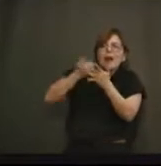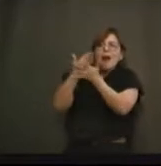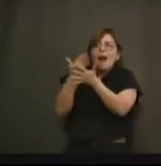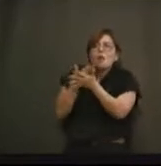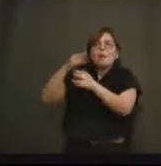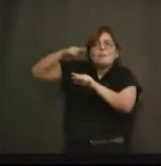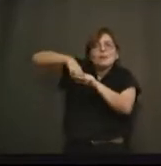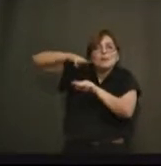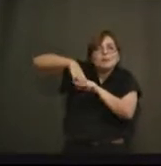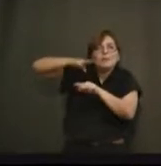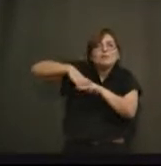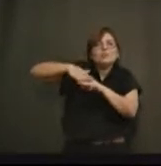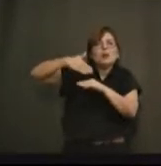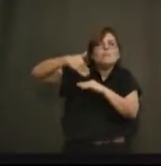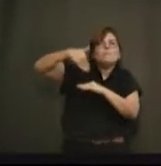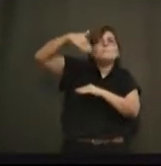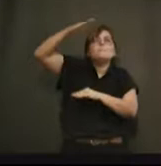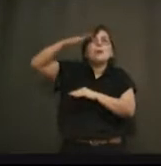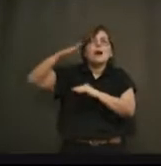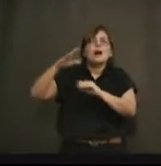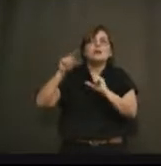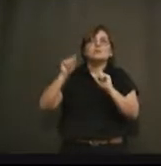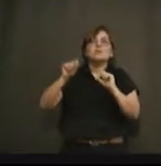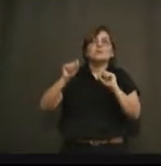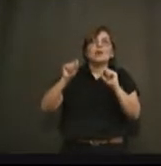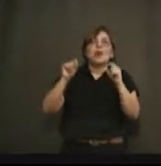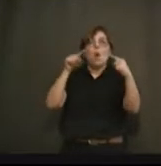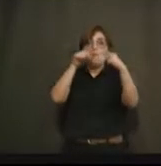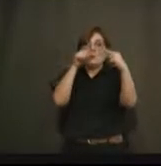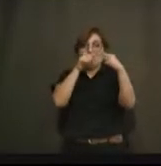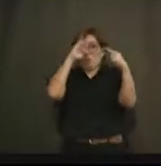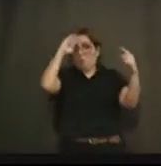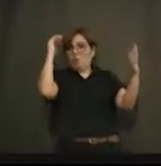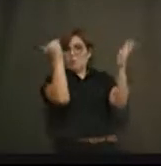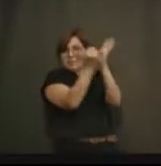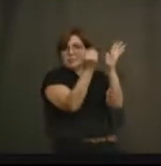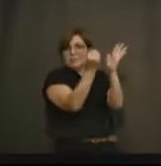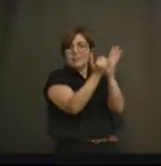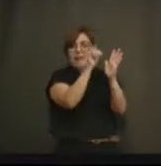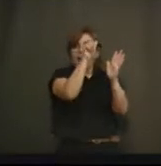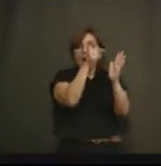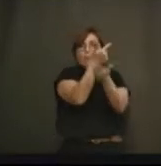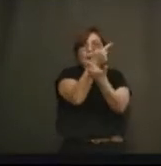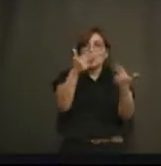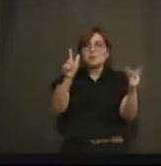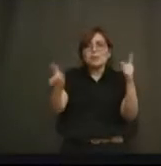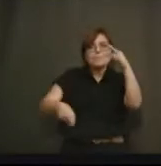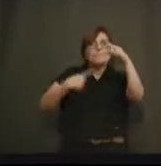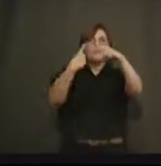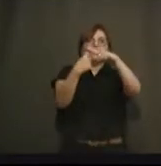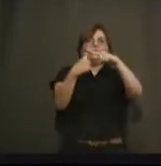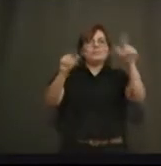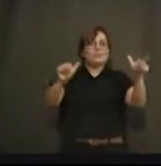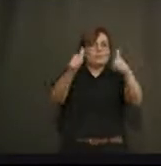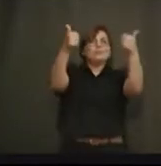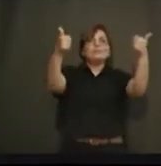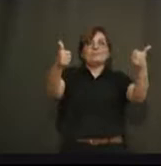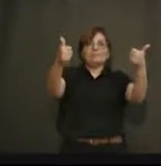mais ao longo desse objetivo é uma contribuição positiva, a meu ver.